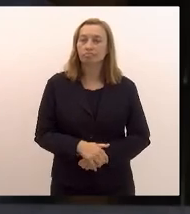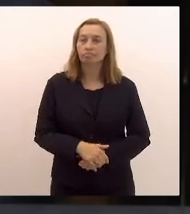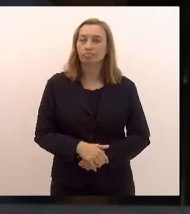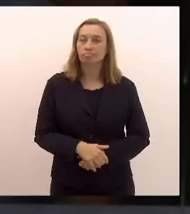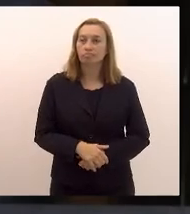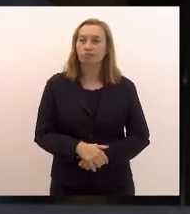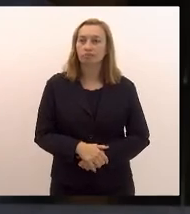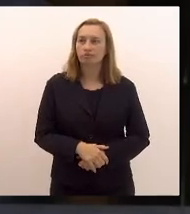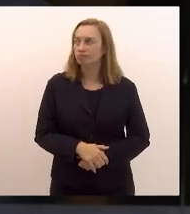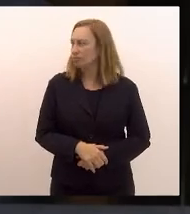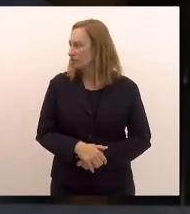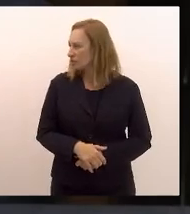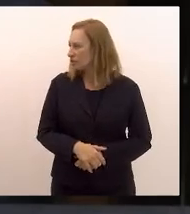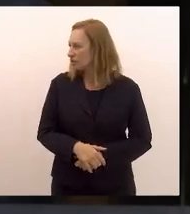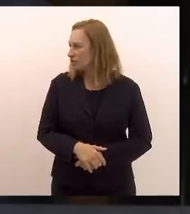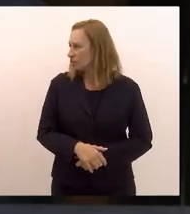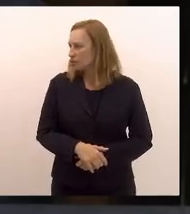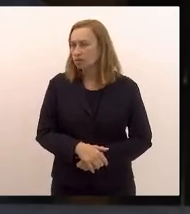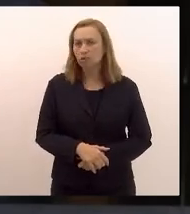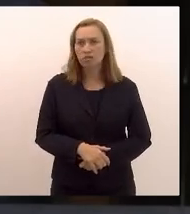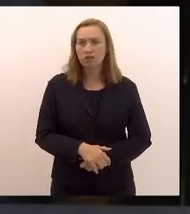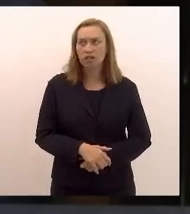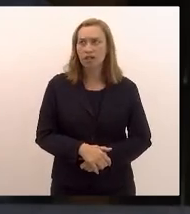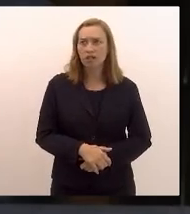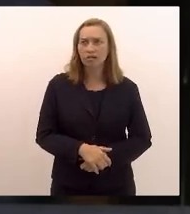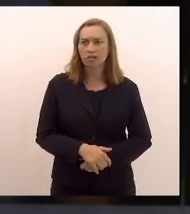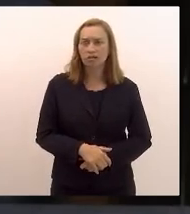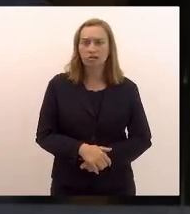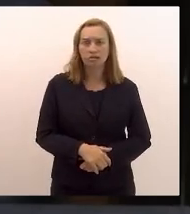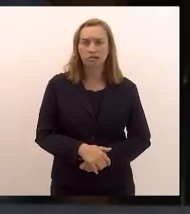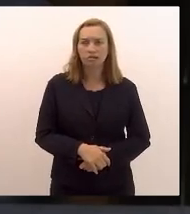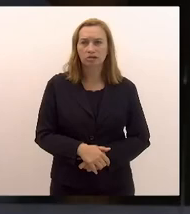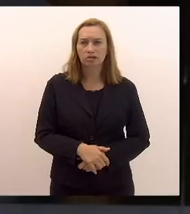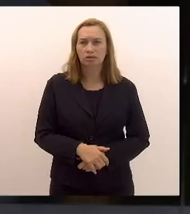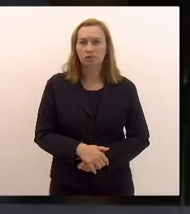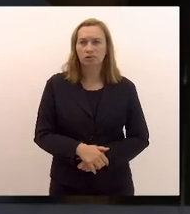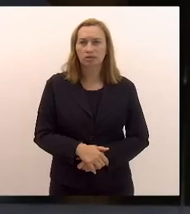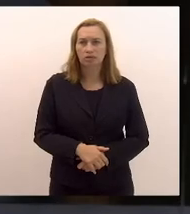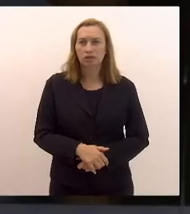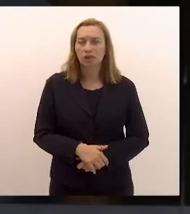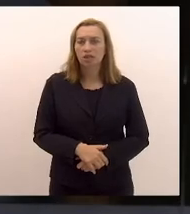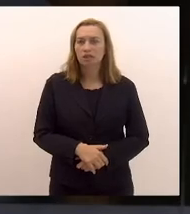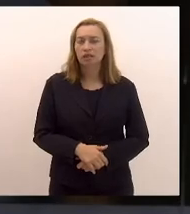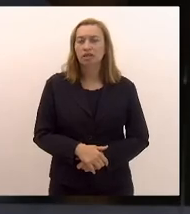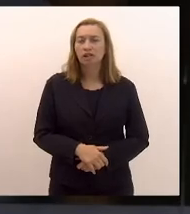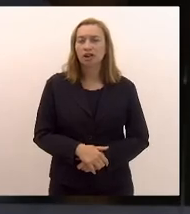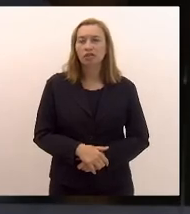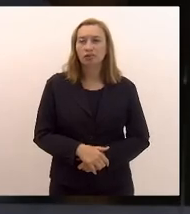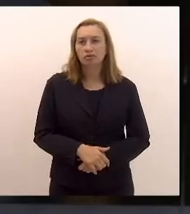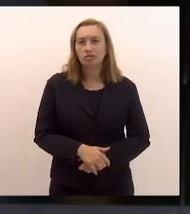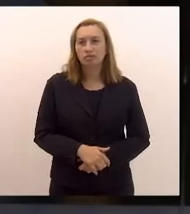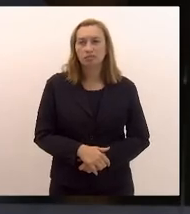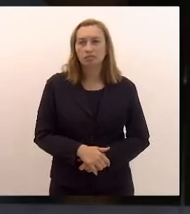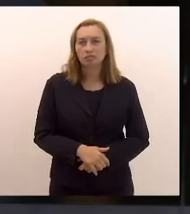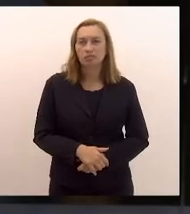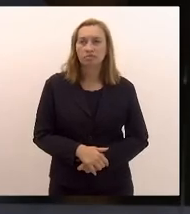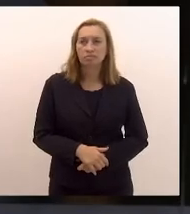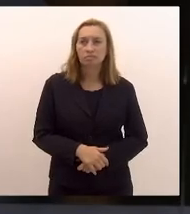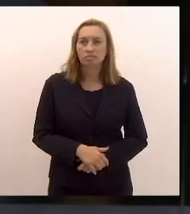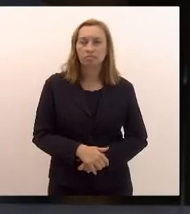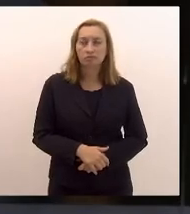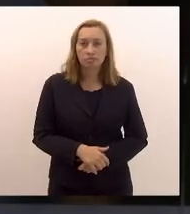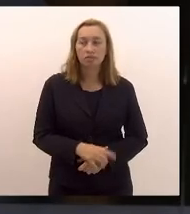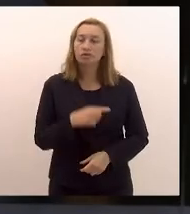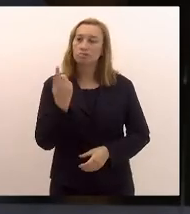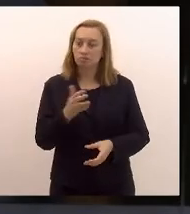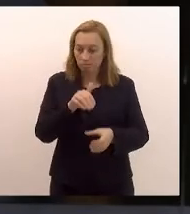melhor do que chegaram o exemplo maior o fim do triênio o e naquele momento hoje